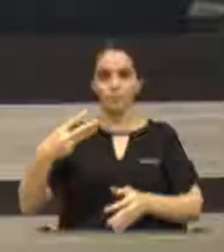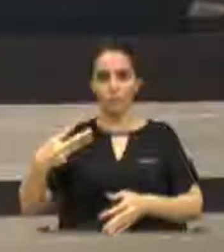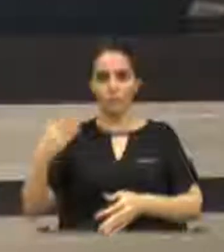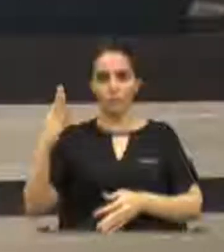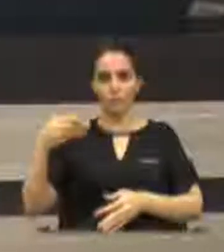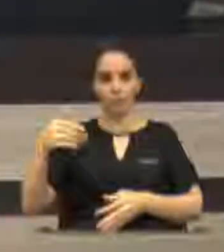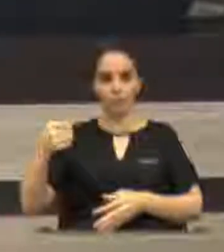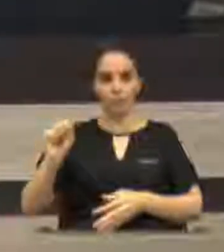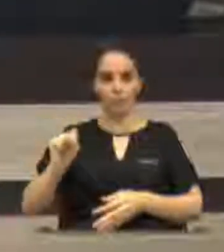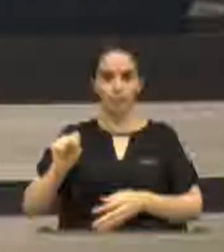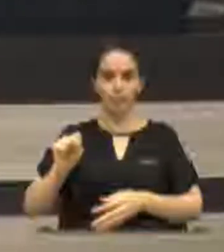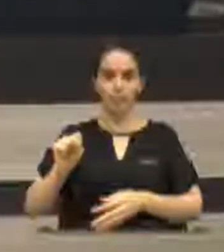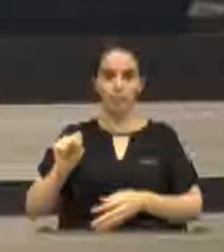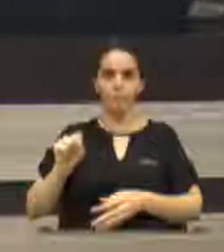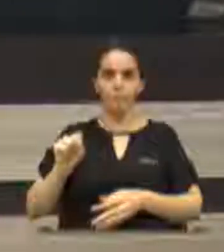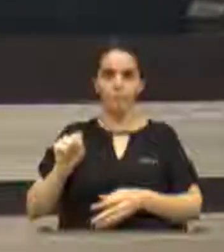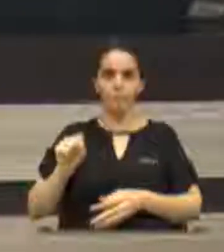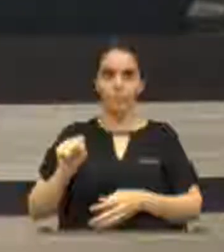13/2018.